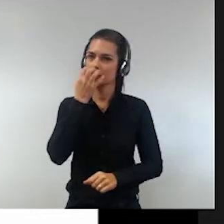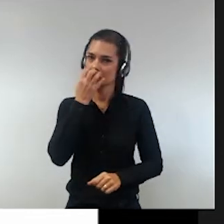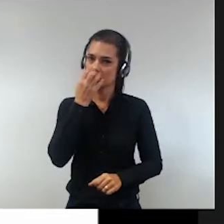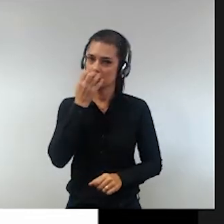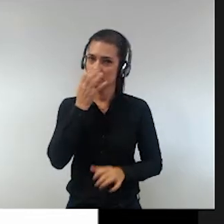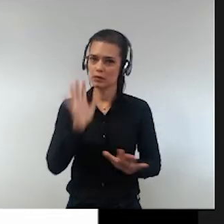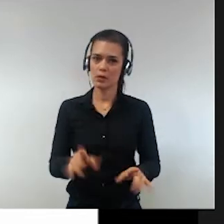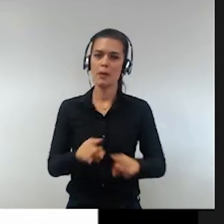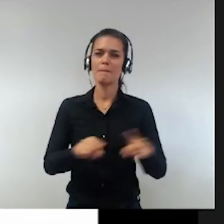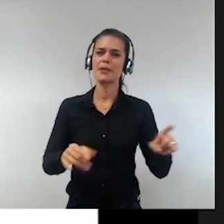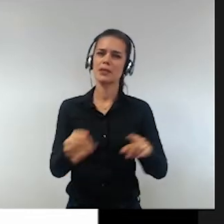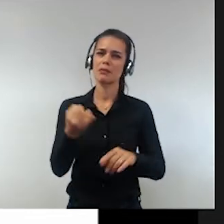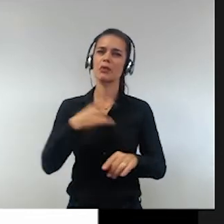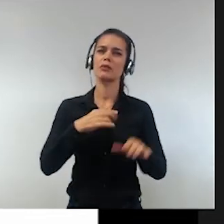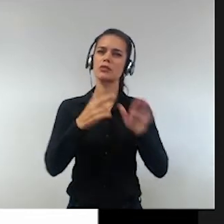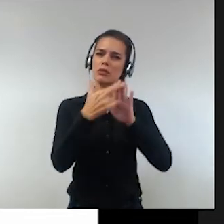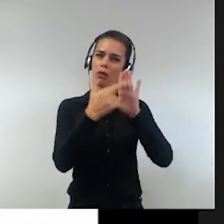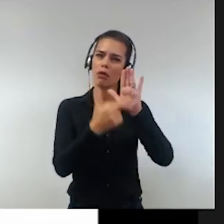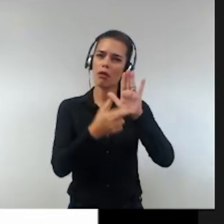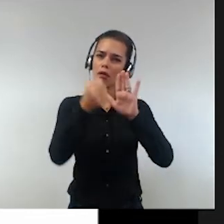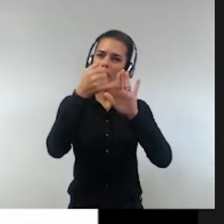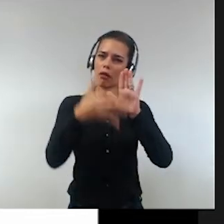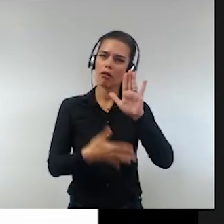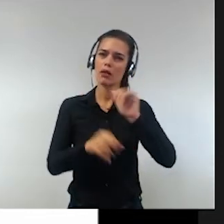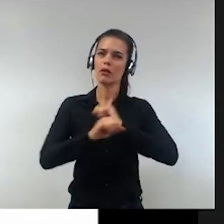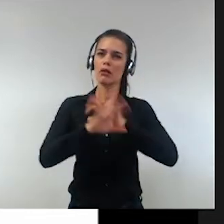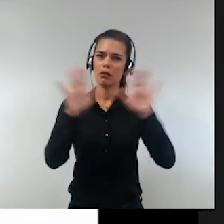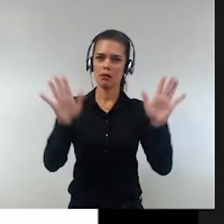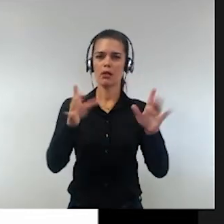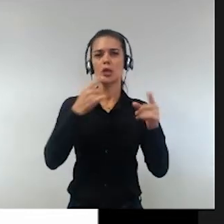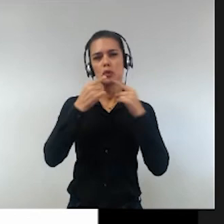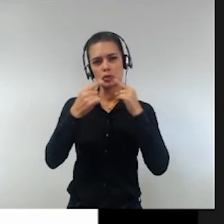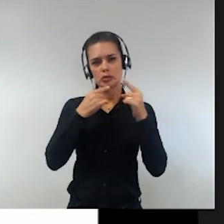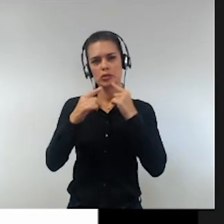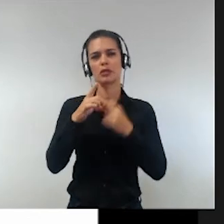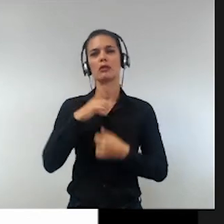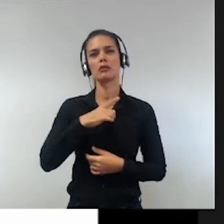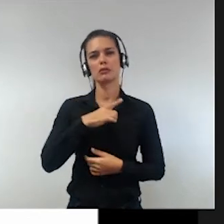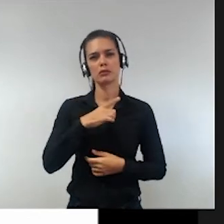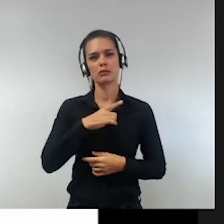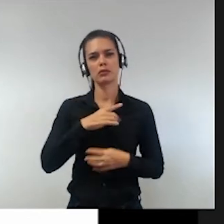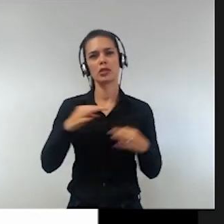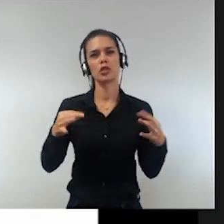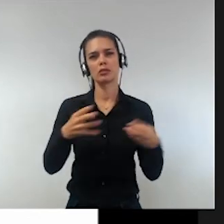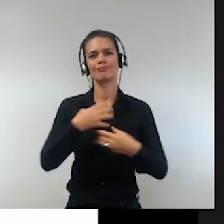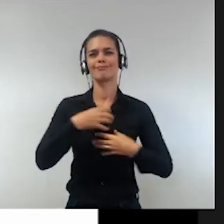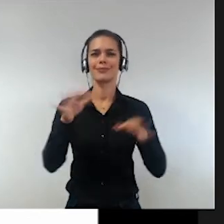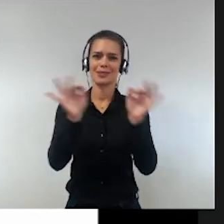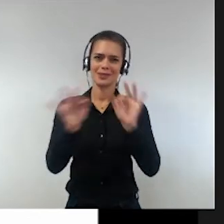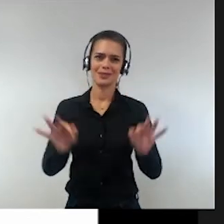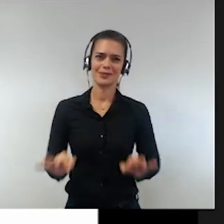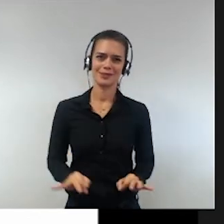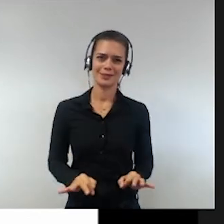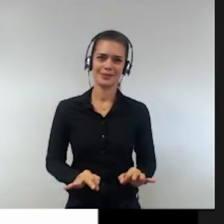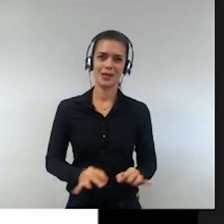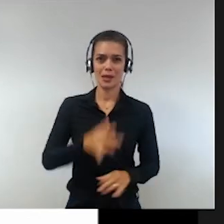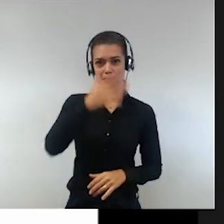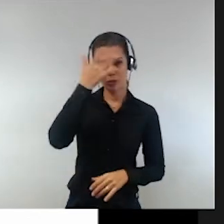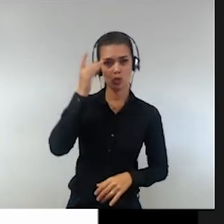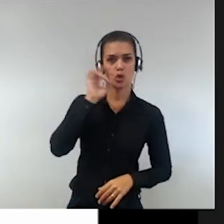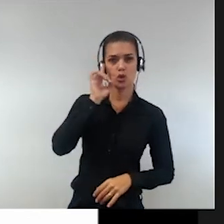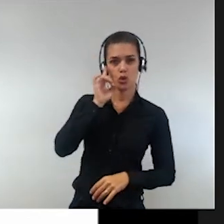visita, tudo regrado, tudo conversado, tudo dialogado. E, com isso, todos ficamos felizes. Os tutores dos